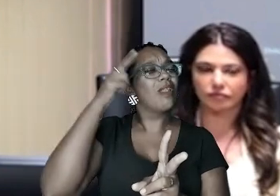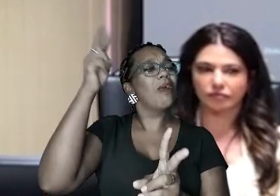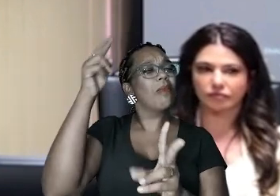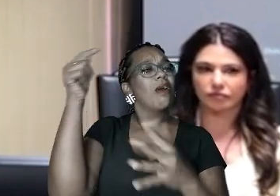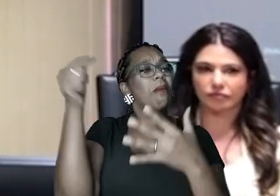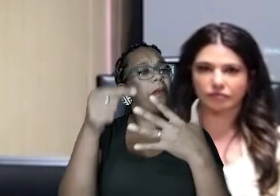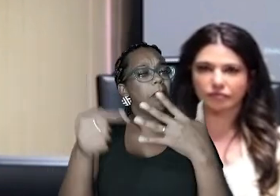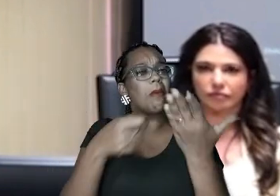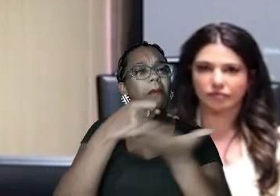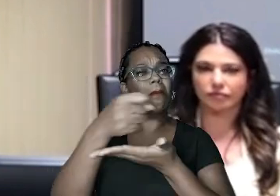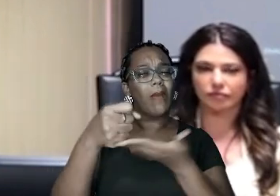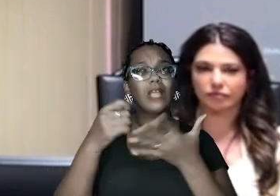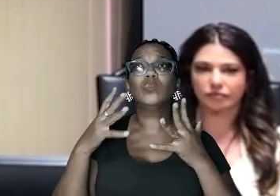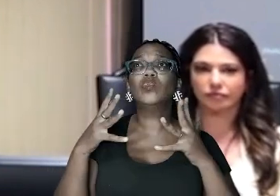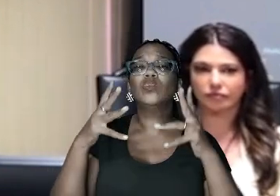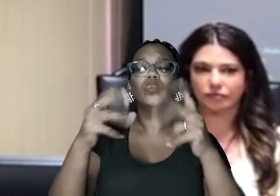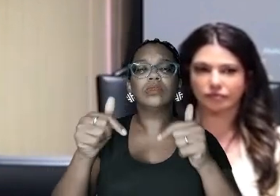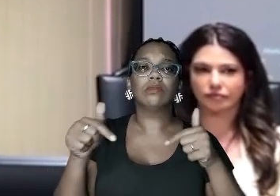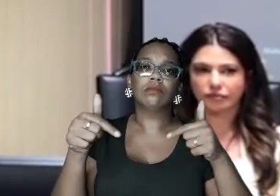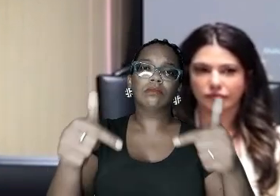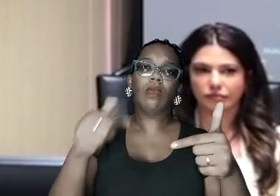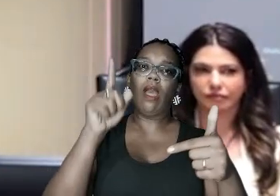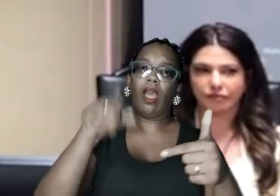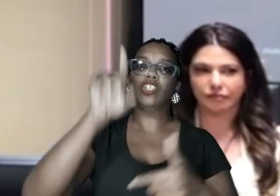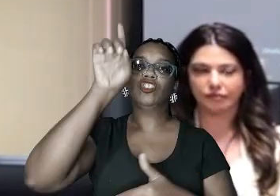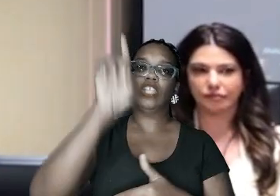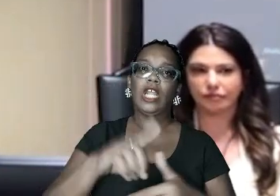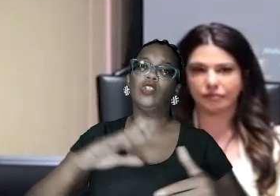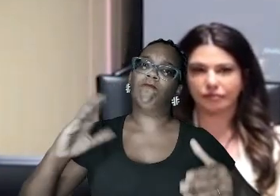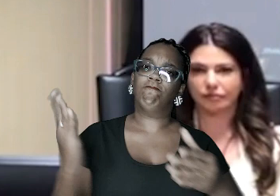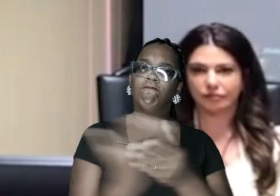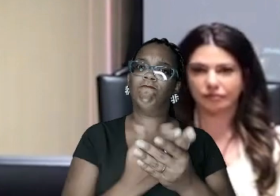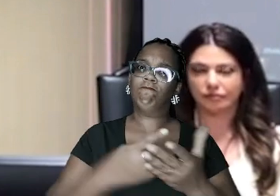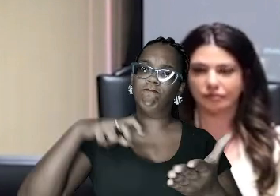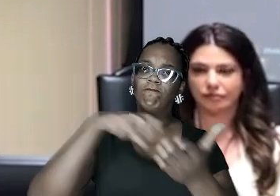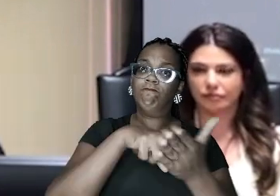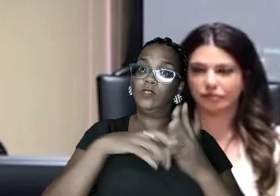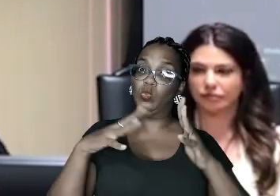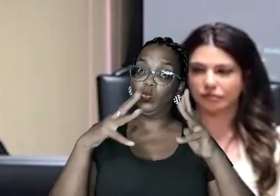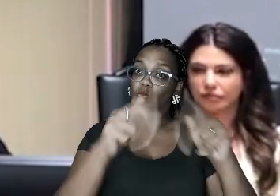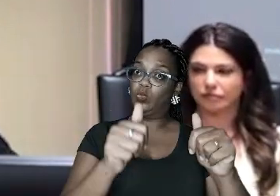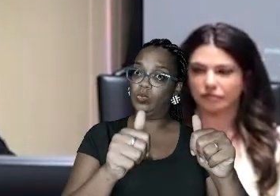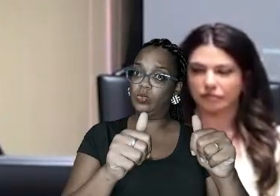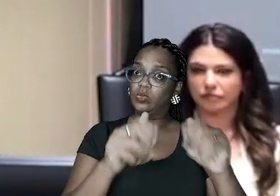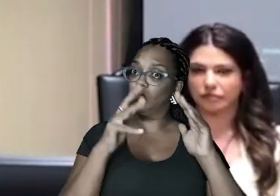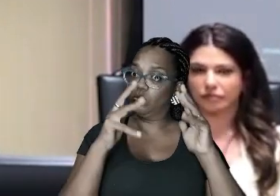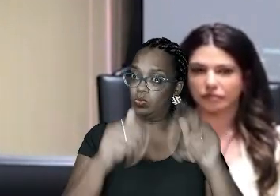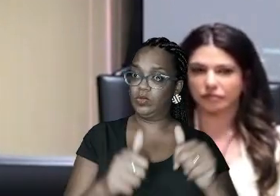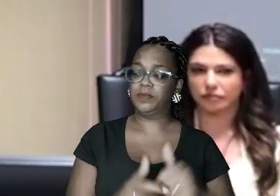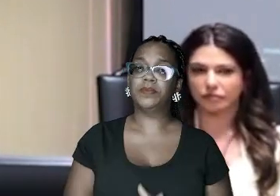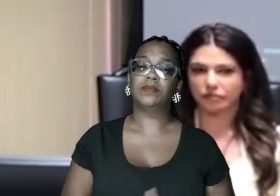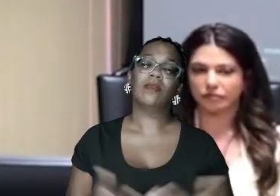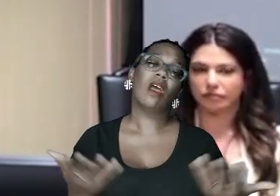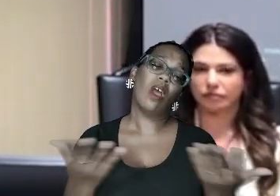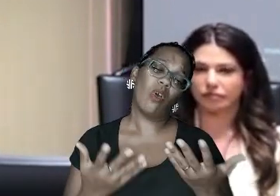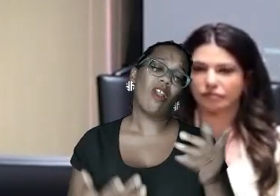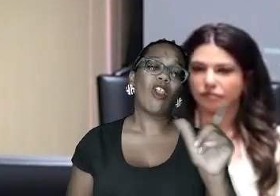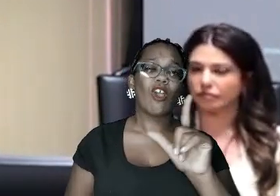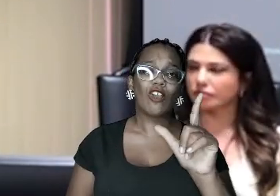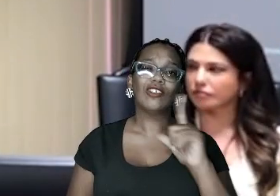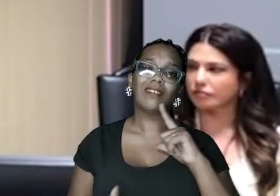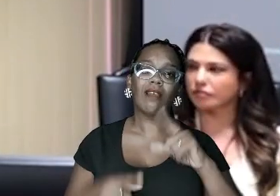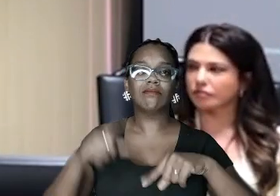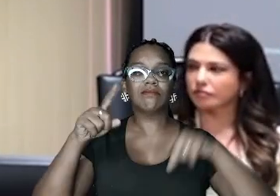retroatividade etc é sempre bom lembrar que os princípios básicos todos eles se aplicam ao direito punitivo como todo como